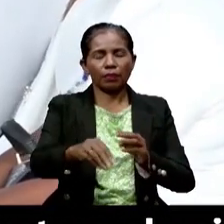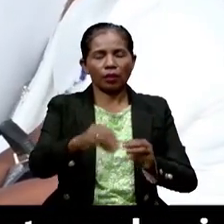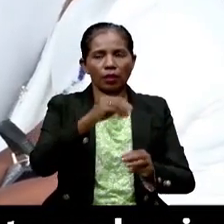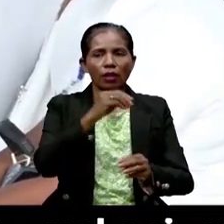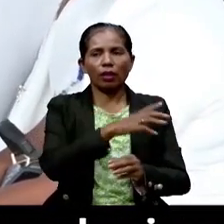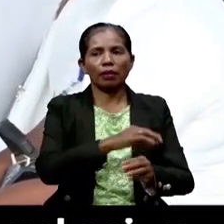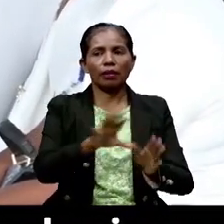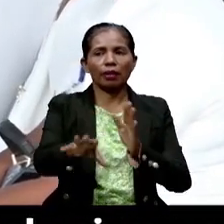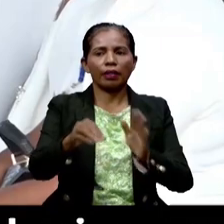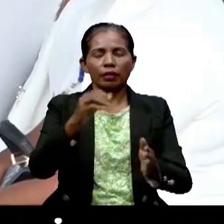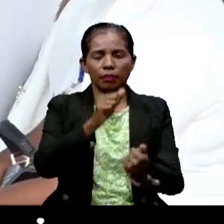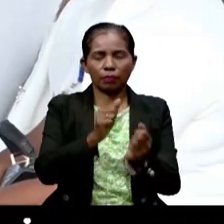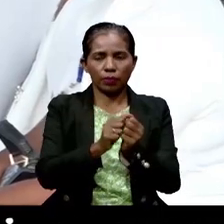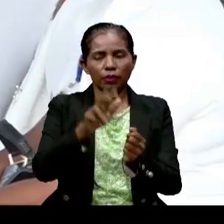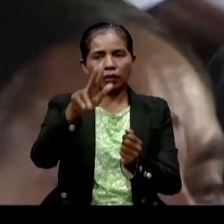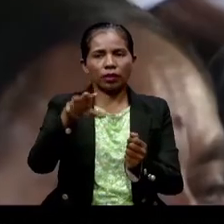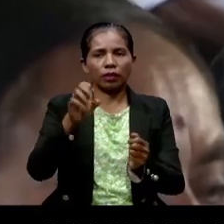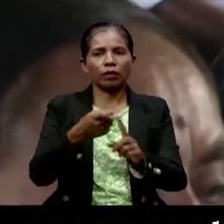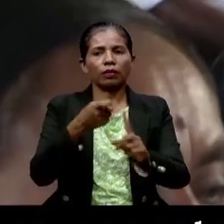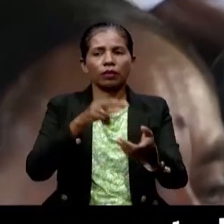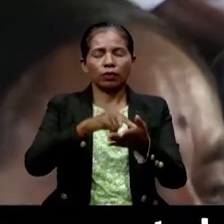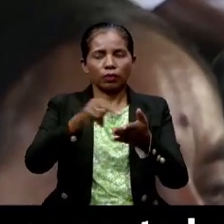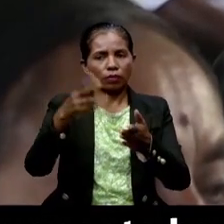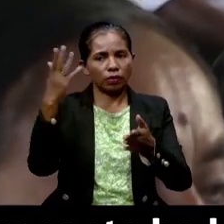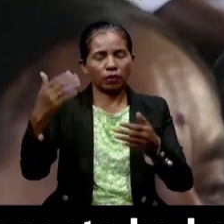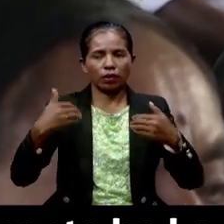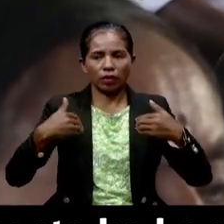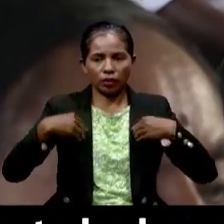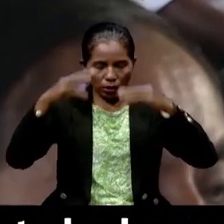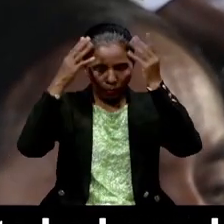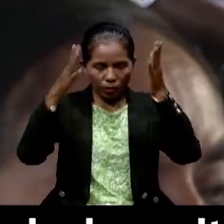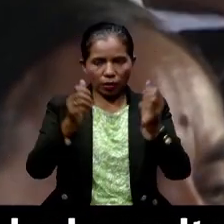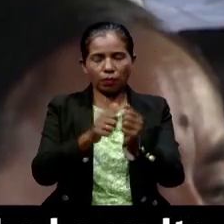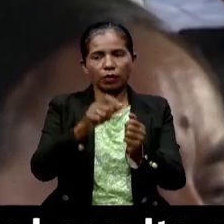né ho total atus tolu me be usin número refere e a date professor atus